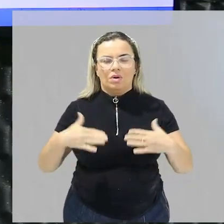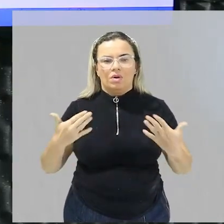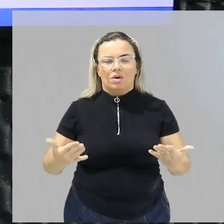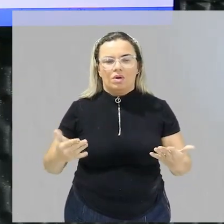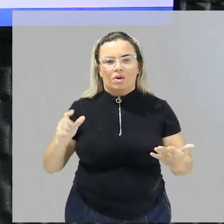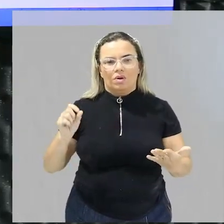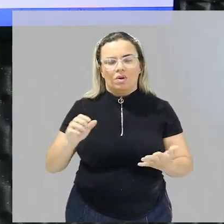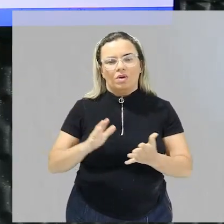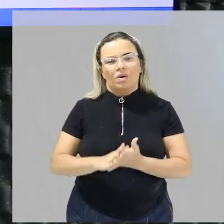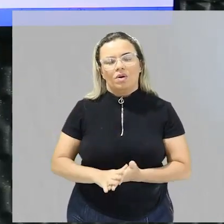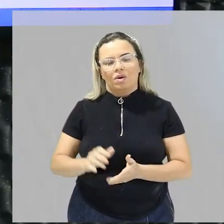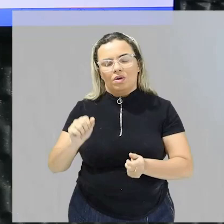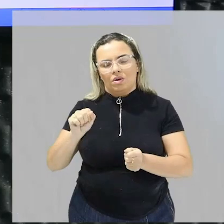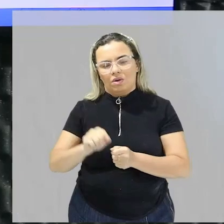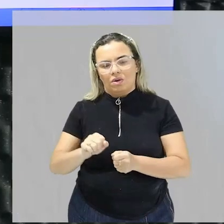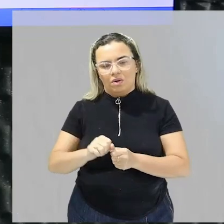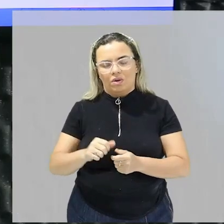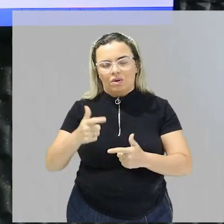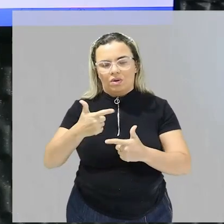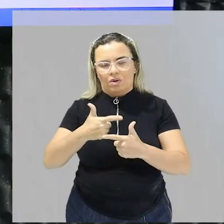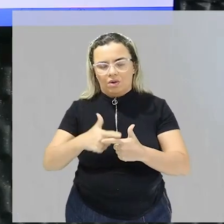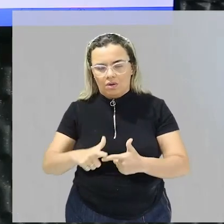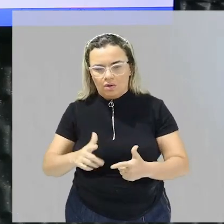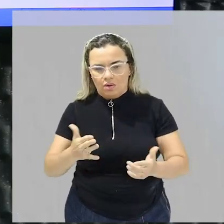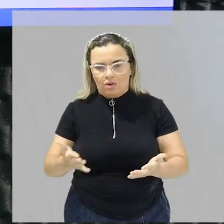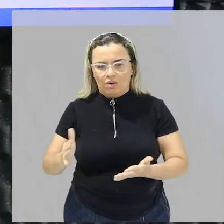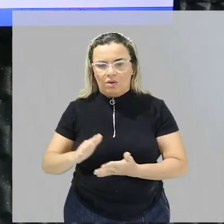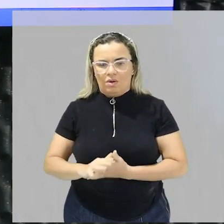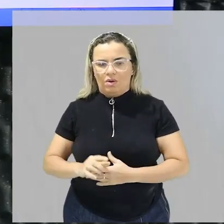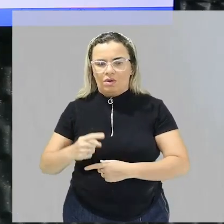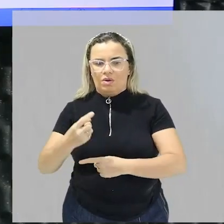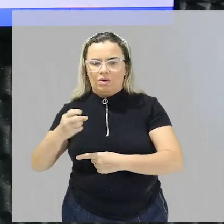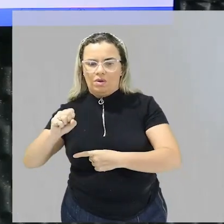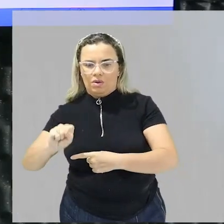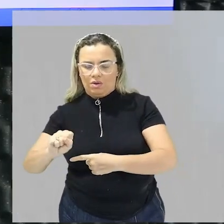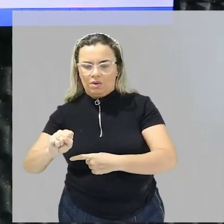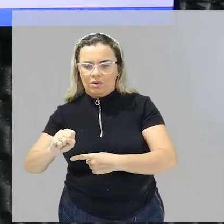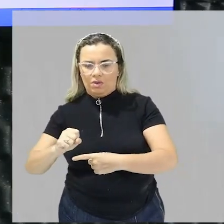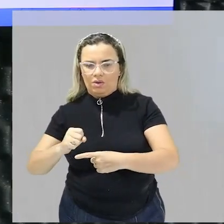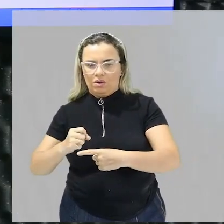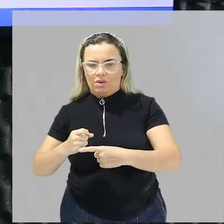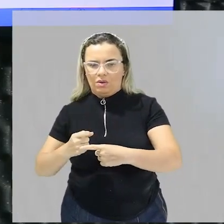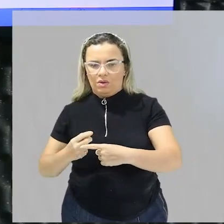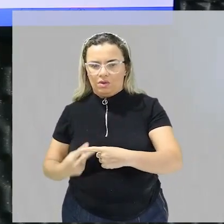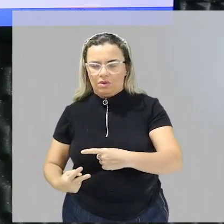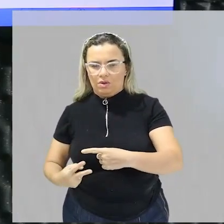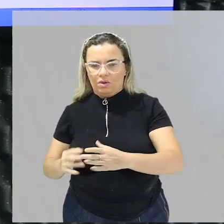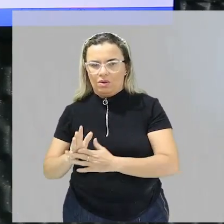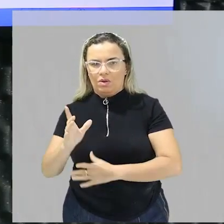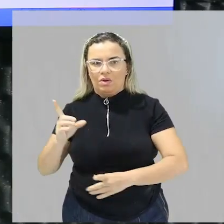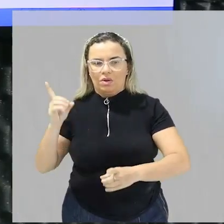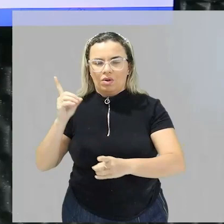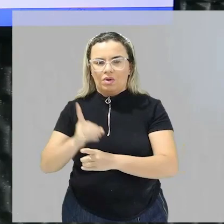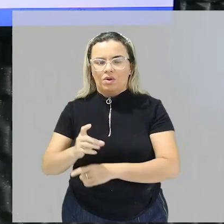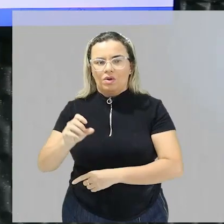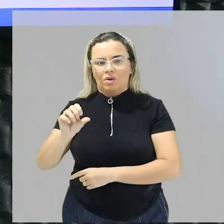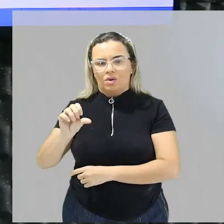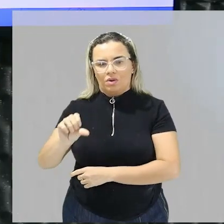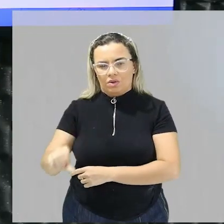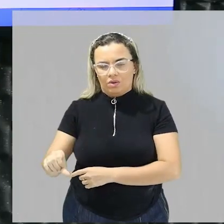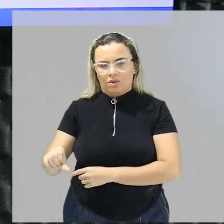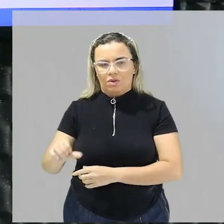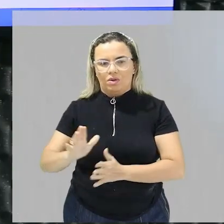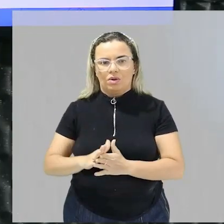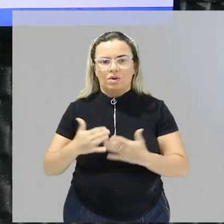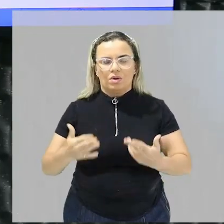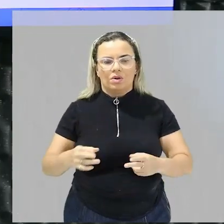eu faço a minha divisão do 18 por 2, eu encontro quem? Eu encontro 9. Por isso, né,